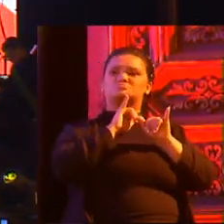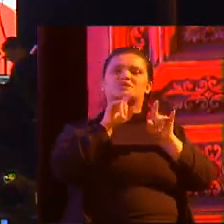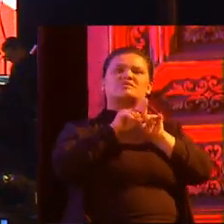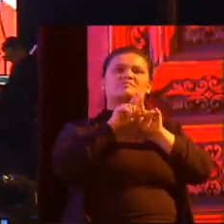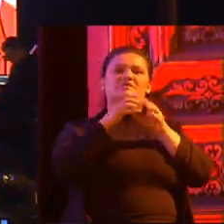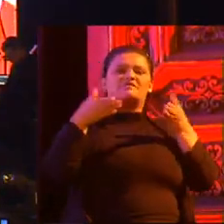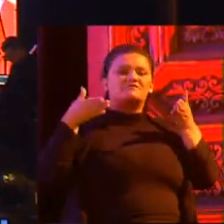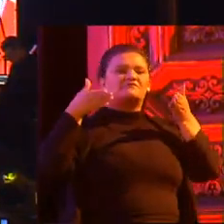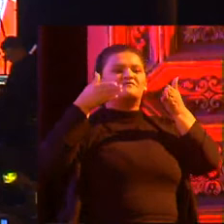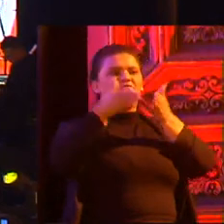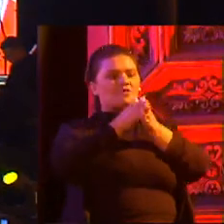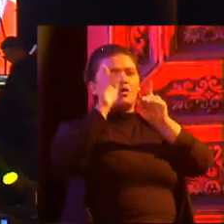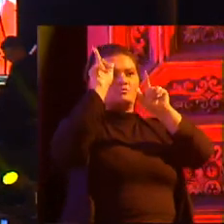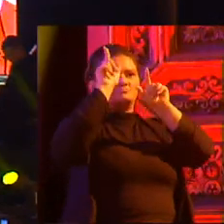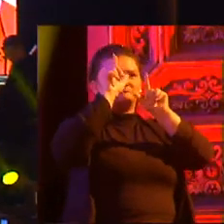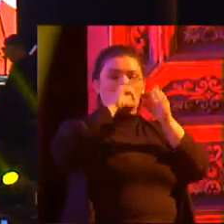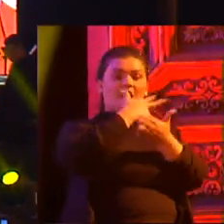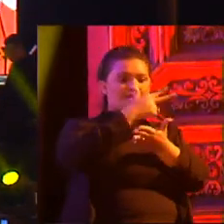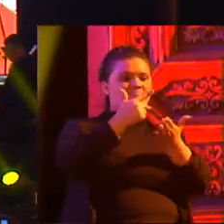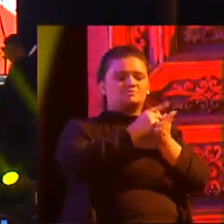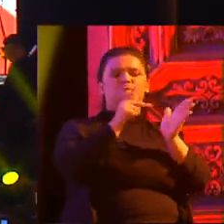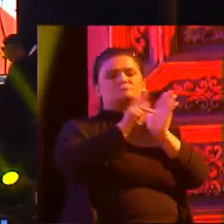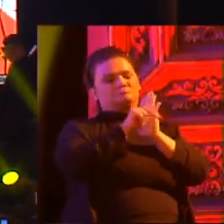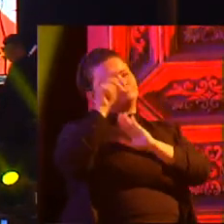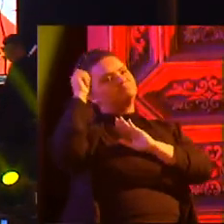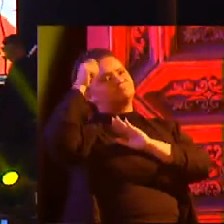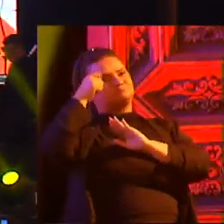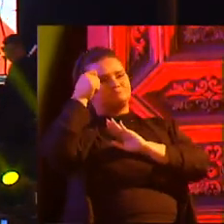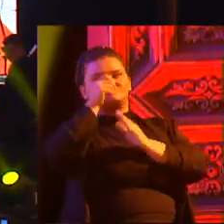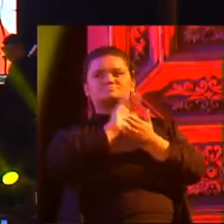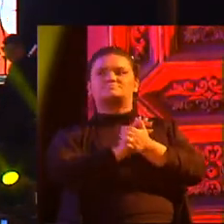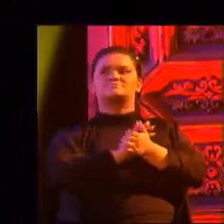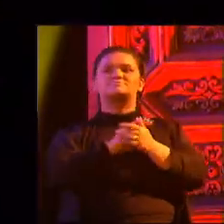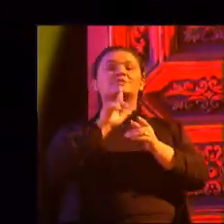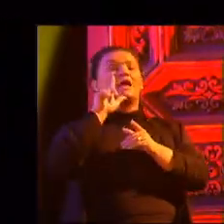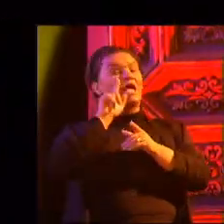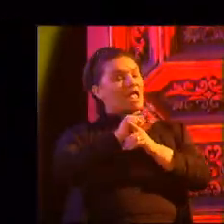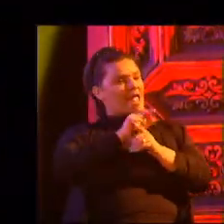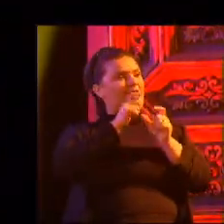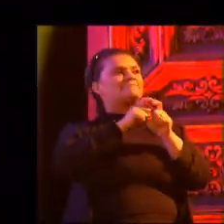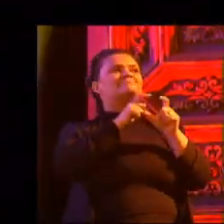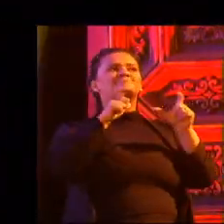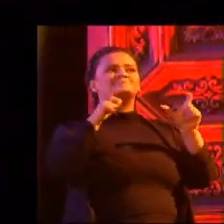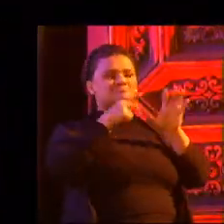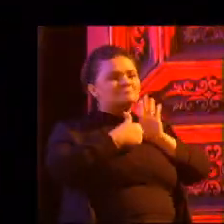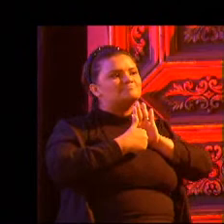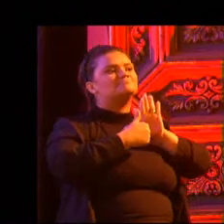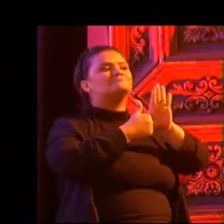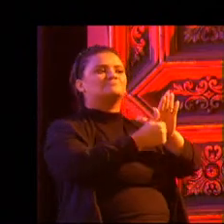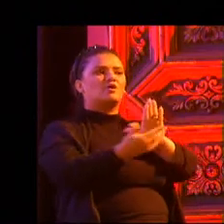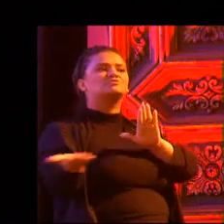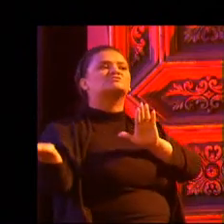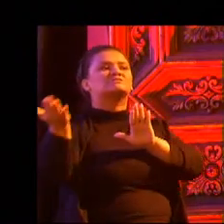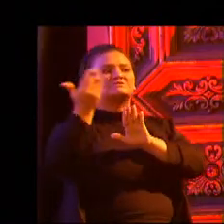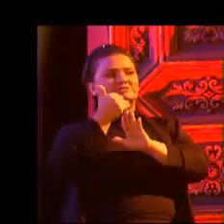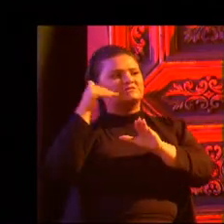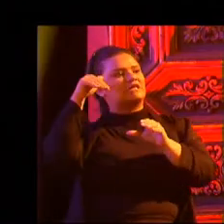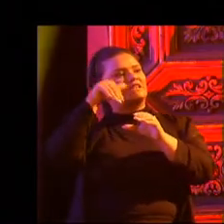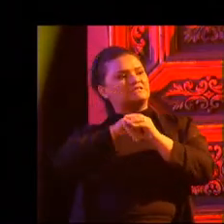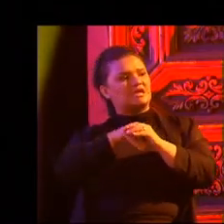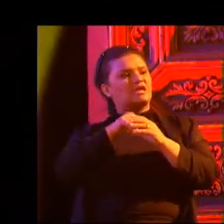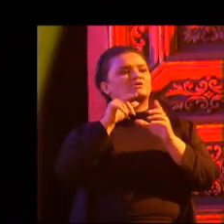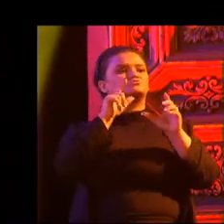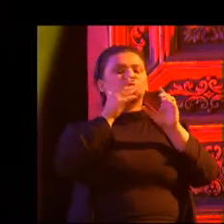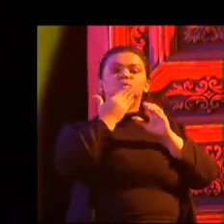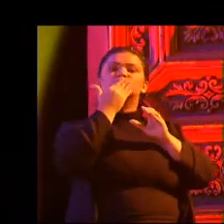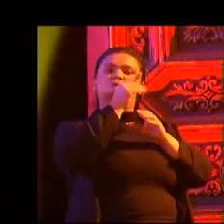na imagem dos artistas. É isso, Aila. Essa abrangência do estilo pop trouxe para dentro da categoria do prêmio